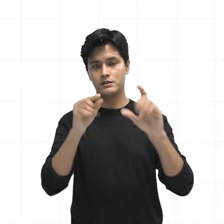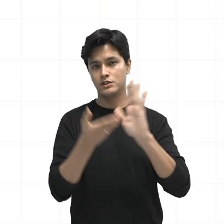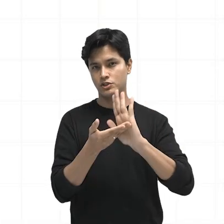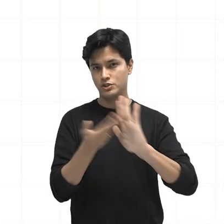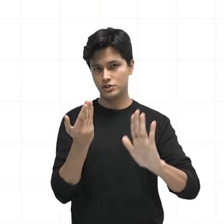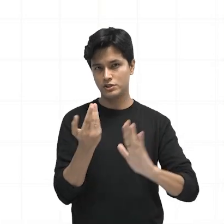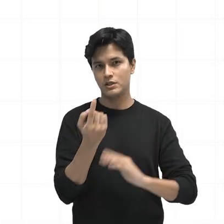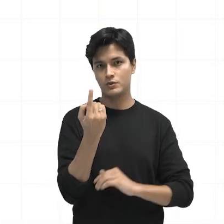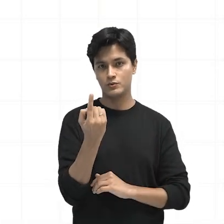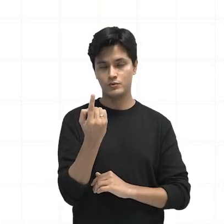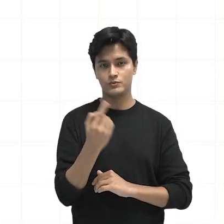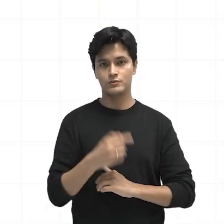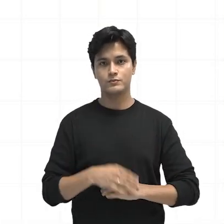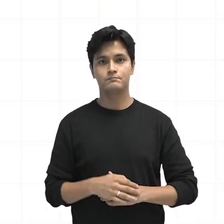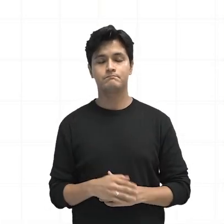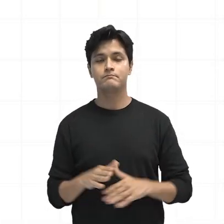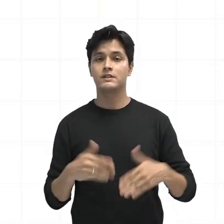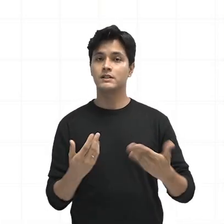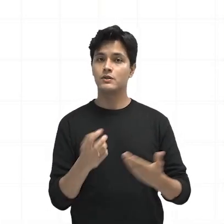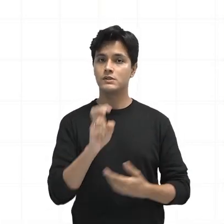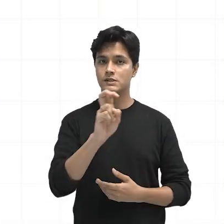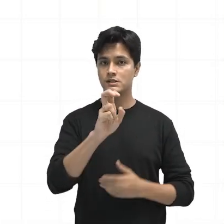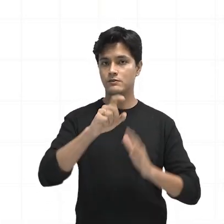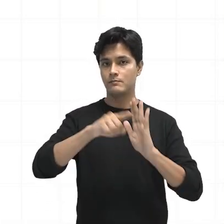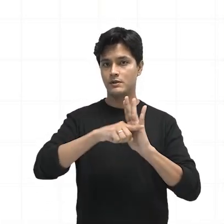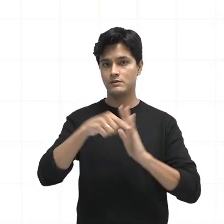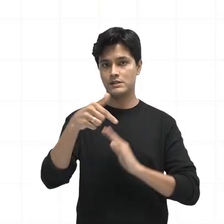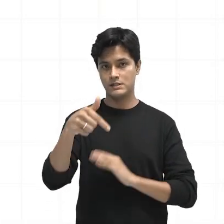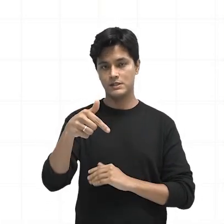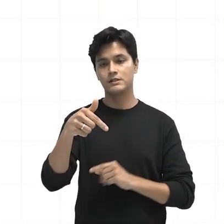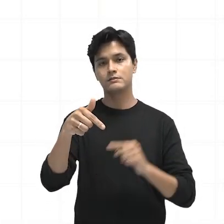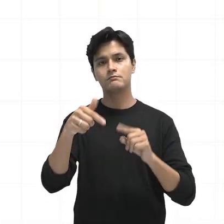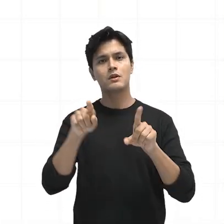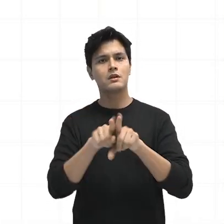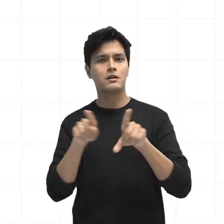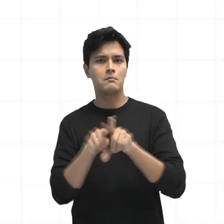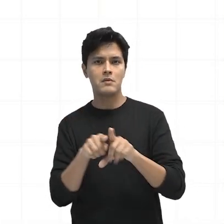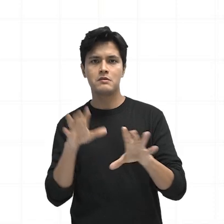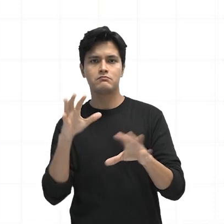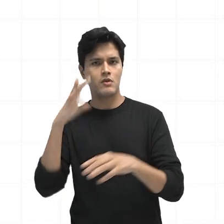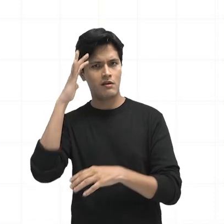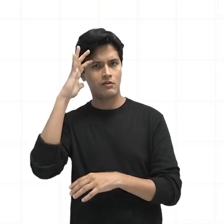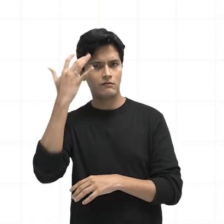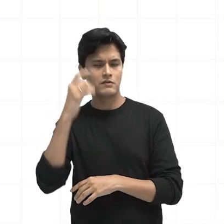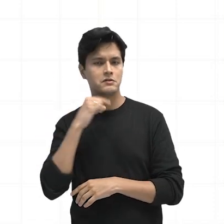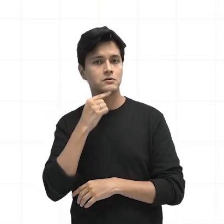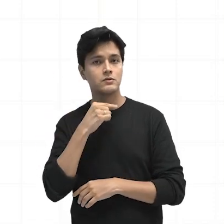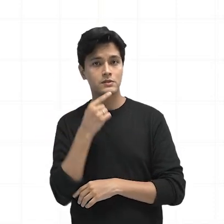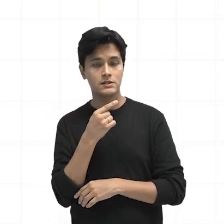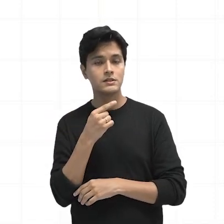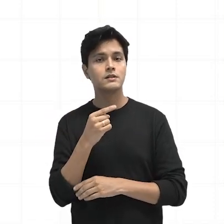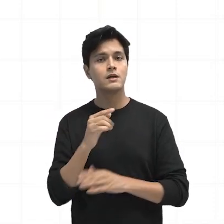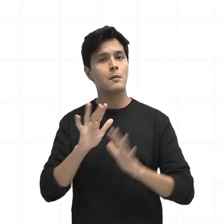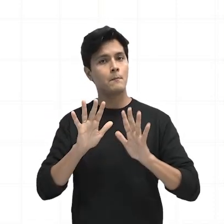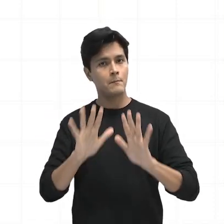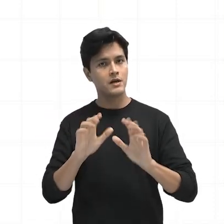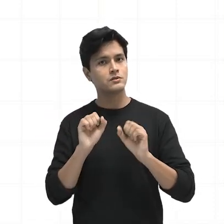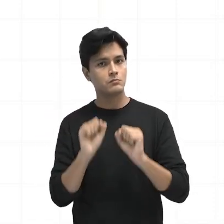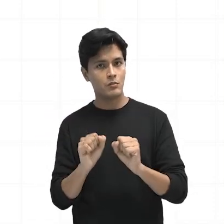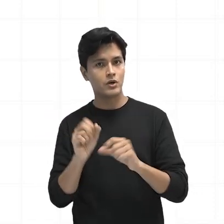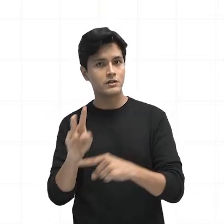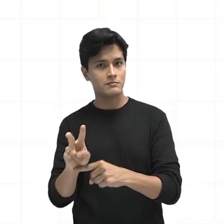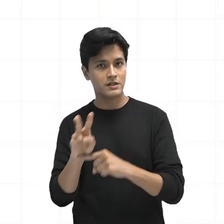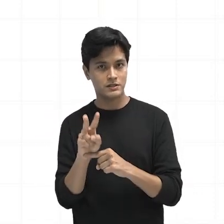unidade, onde vai ficar 5 menos 7, que também não dá para realizar, mas a gente pode subtrair